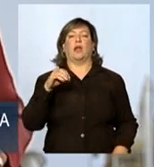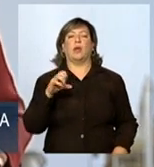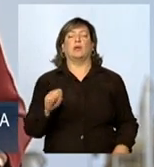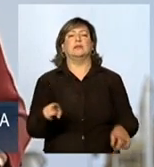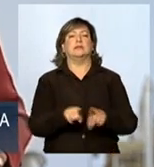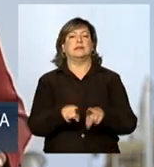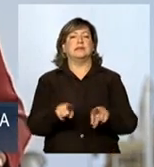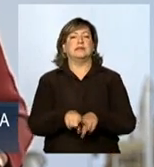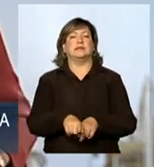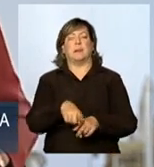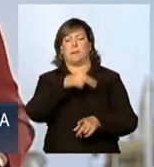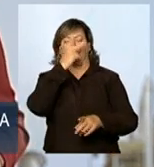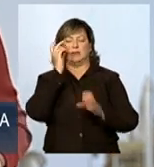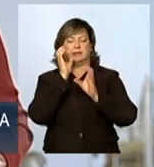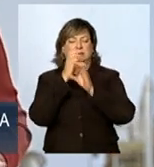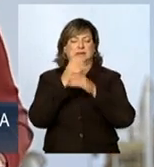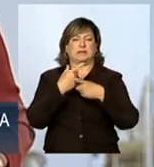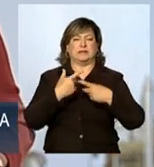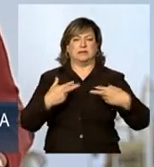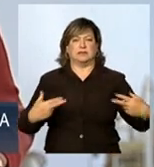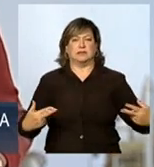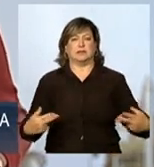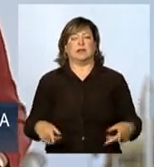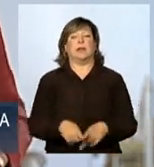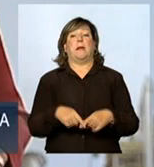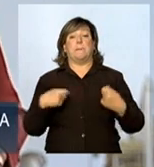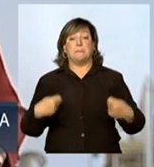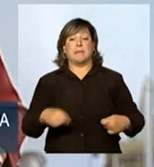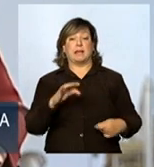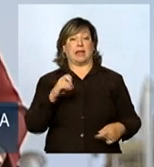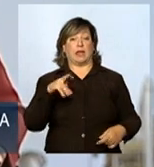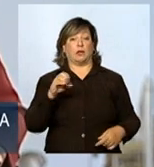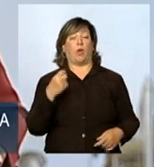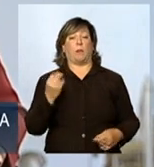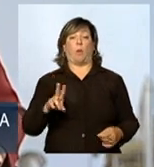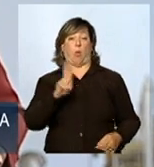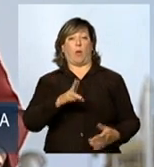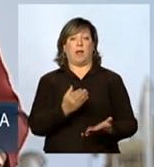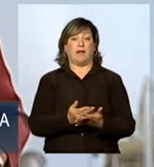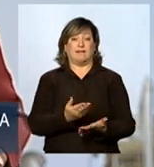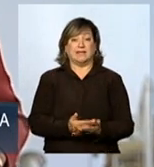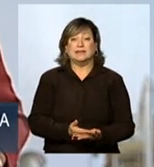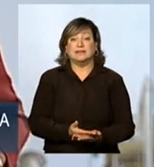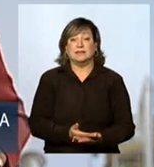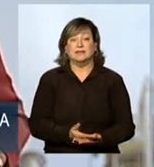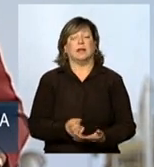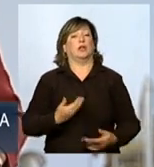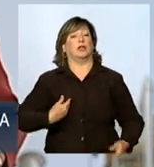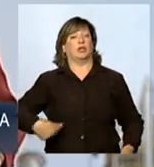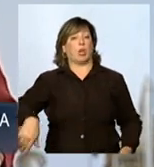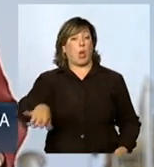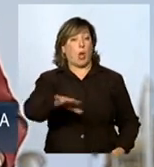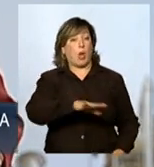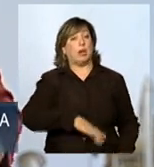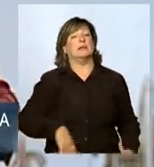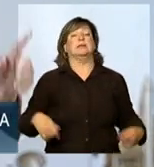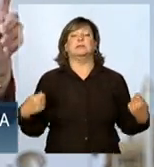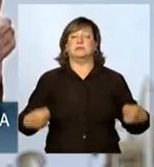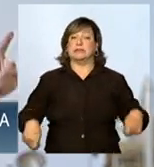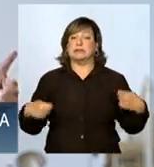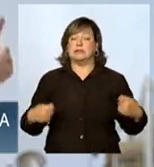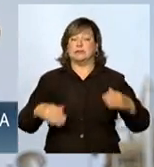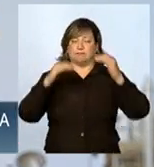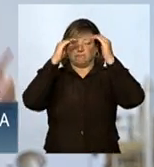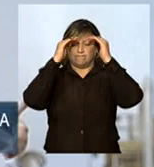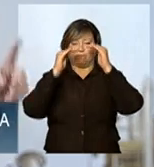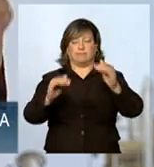de cientistas, tanto de técnicos como de universitários. E nós temos de